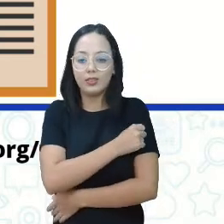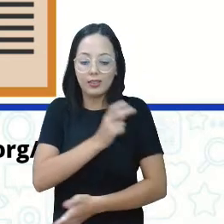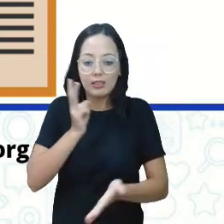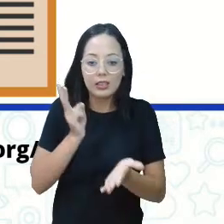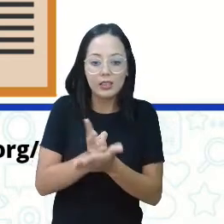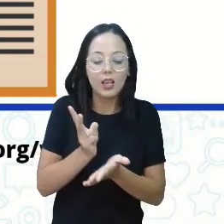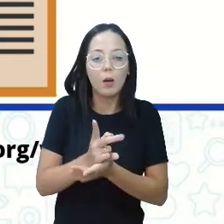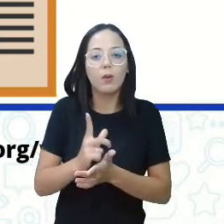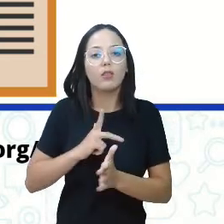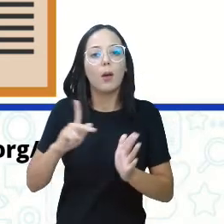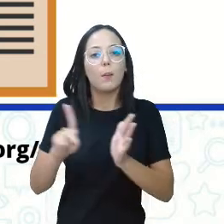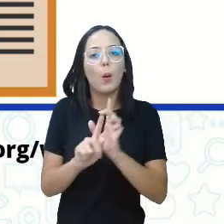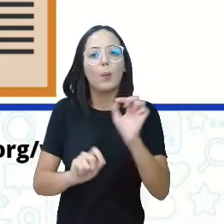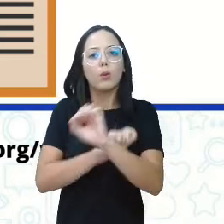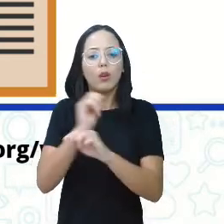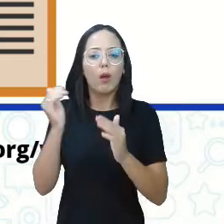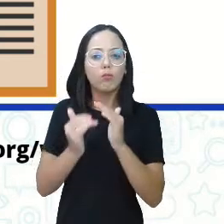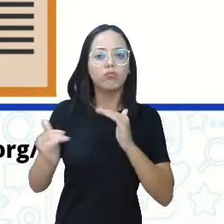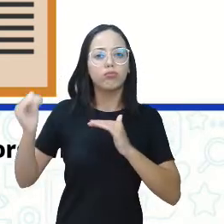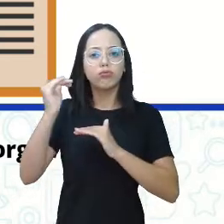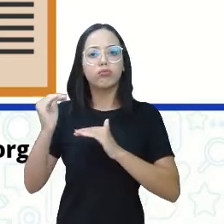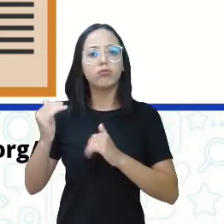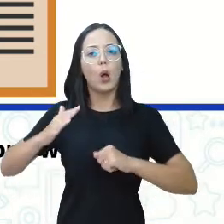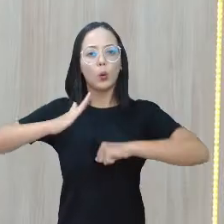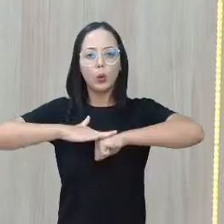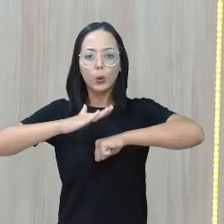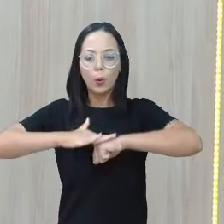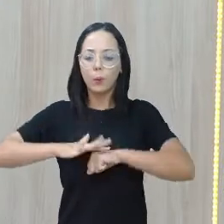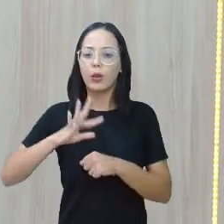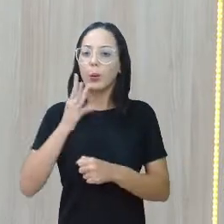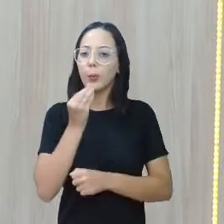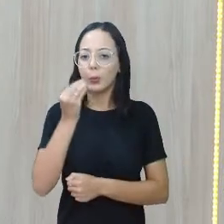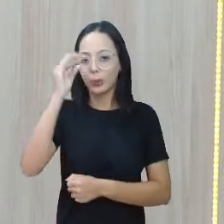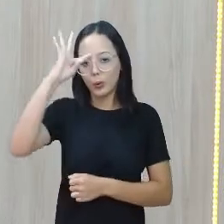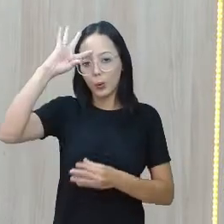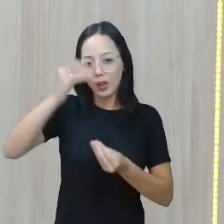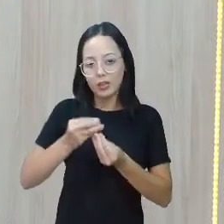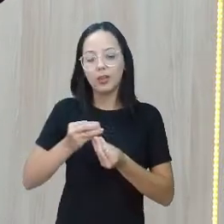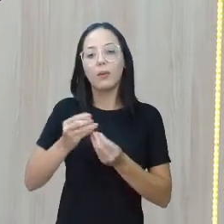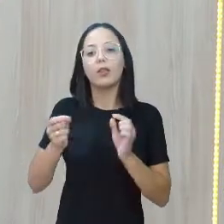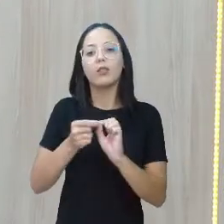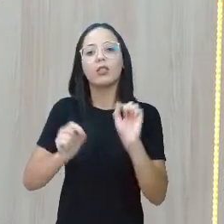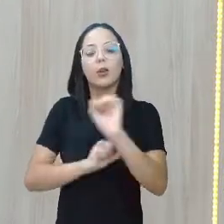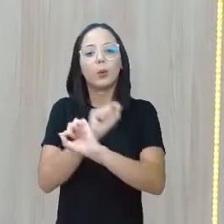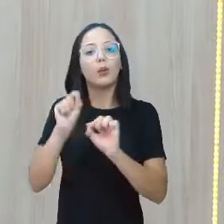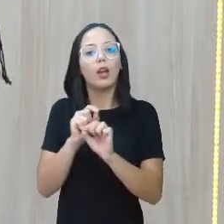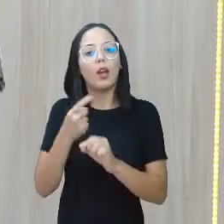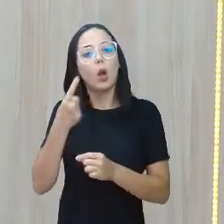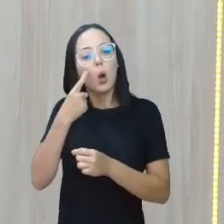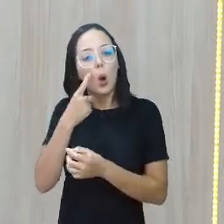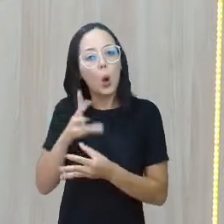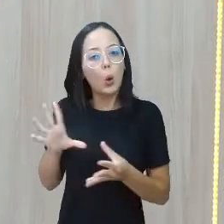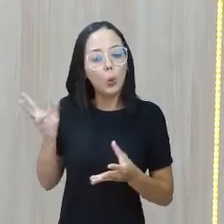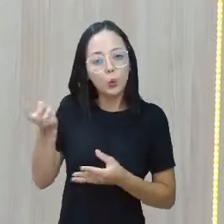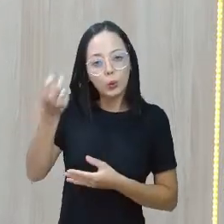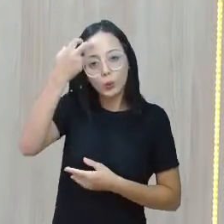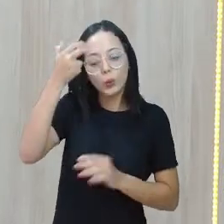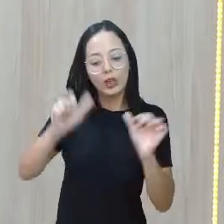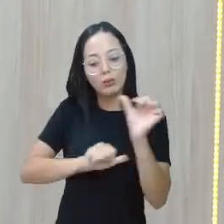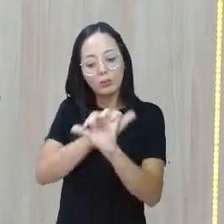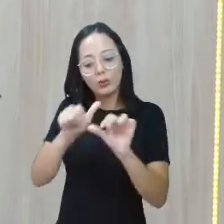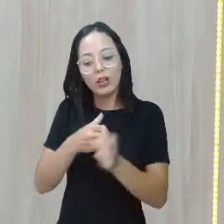ele tem o poder, com o seu conhecimento, de fazer cultura, de mudar a